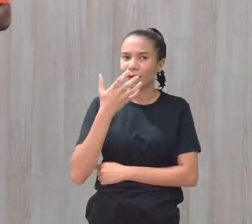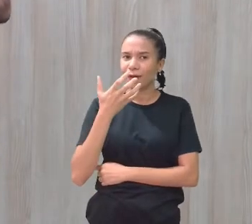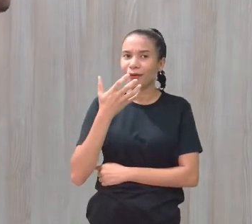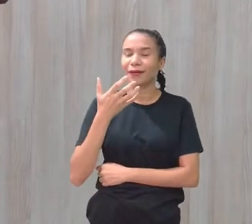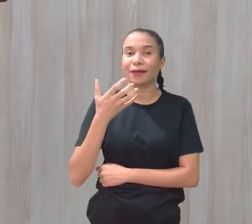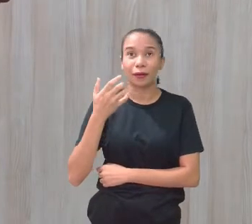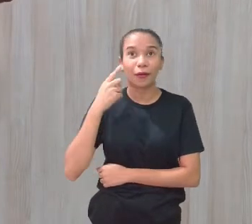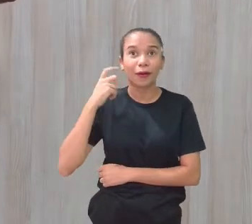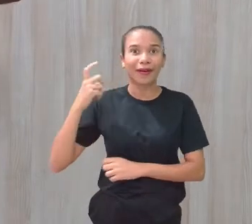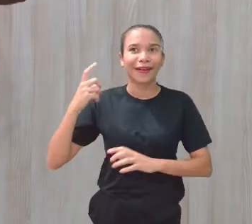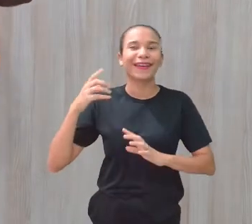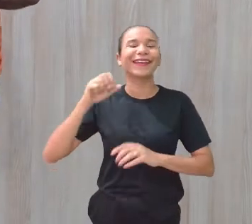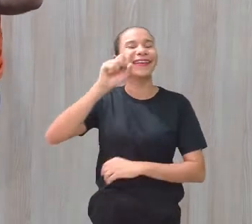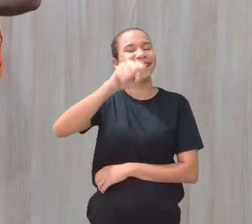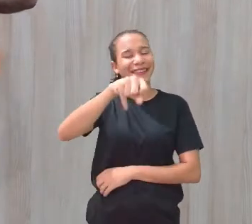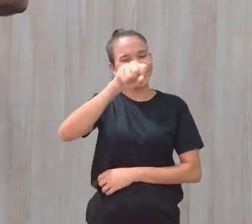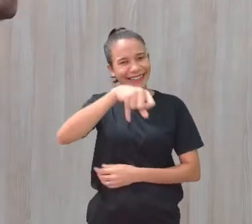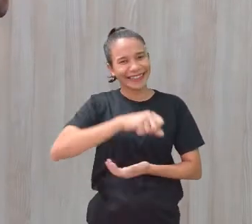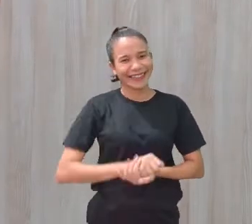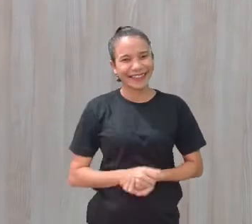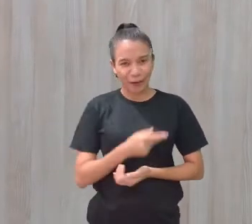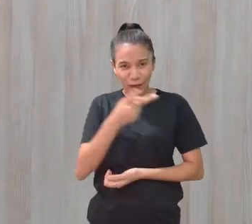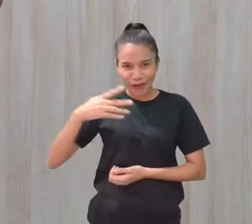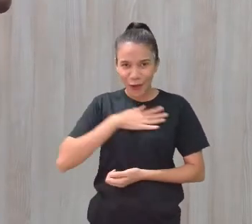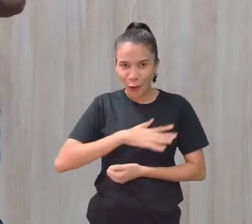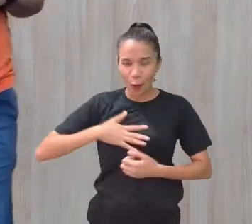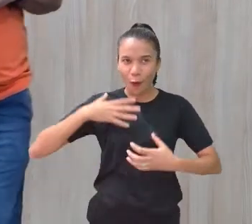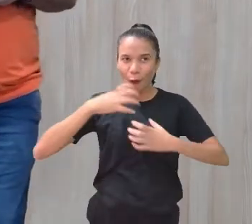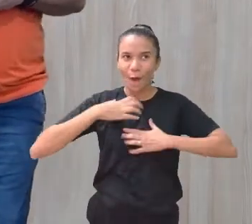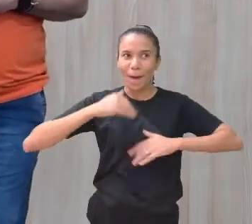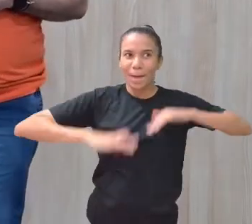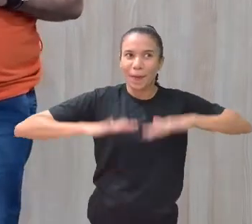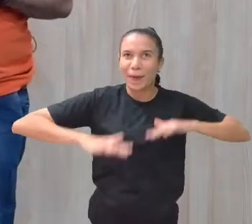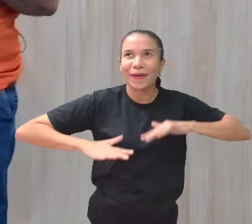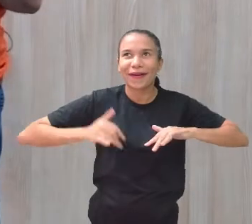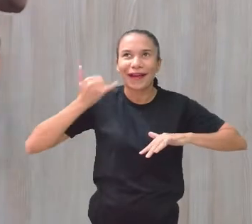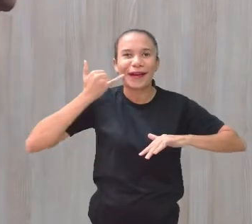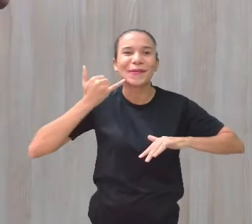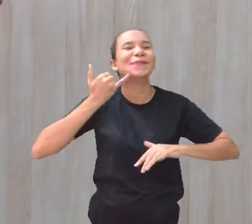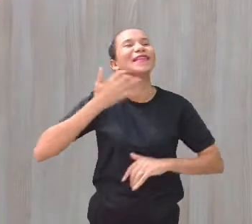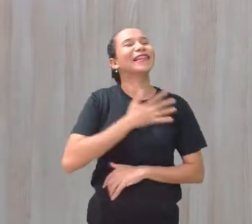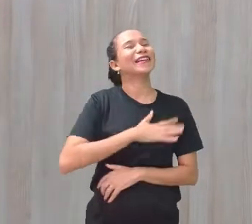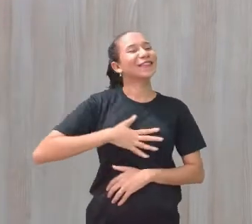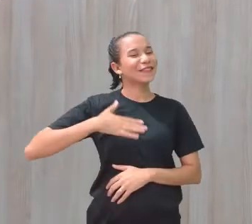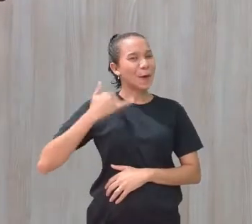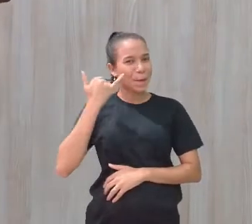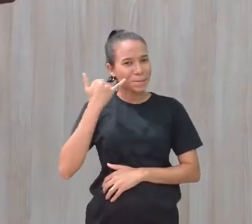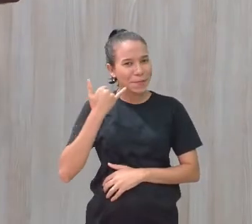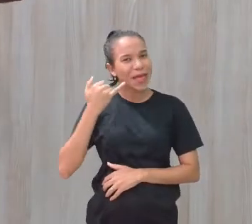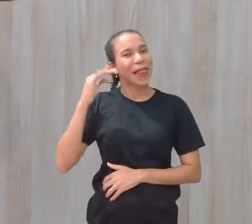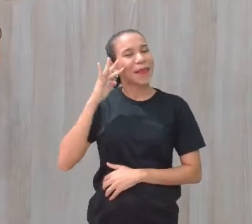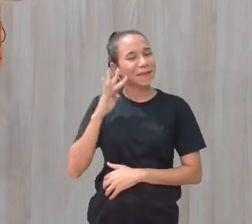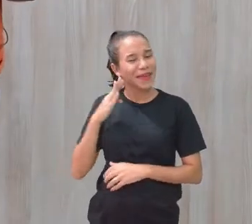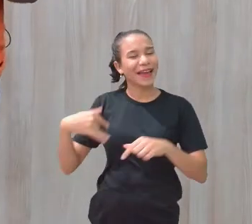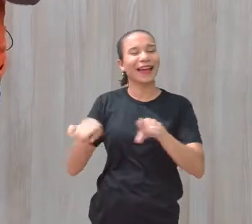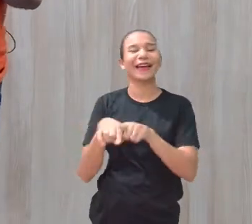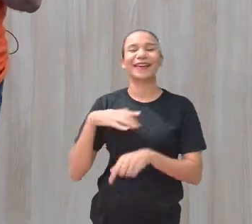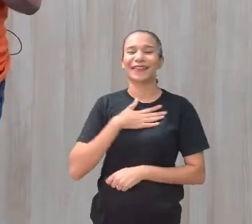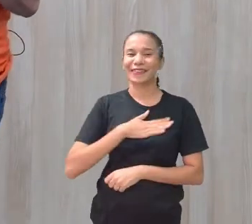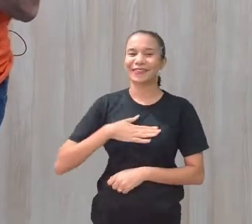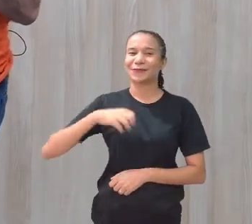aí é o som. É isso aí. Gostar da música, não foi, Billy? Gostou da música. Billy e Bia gostaram da música